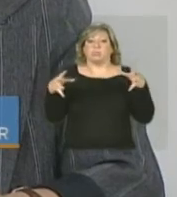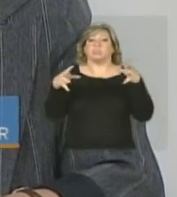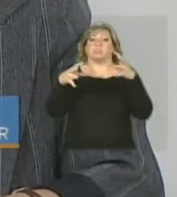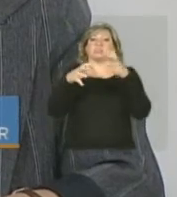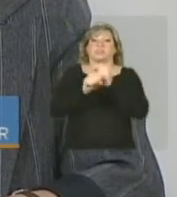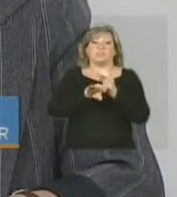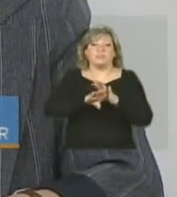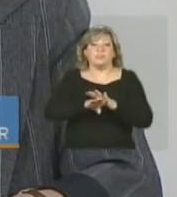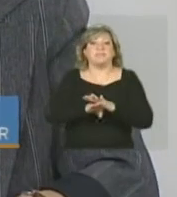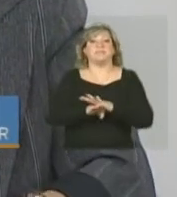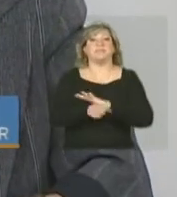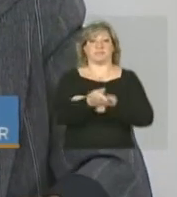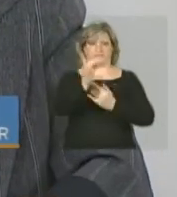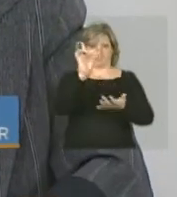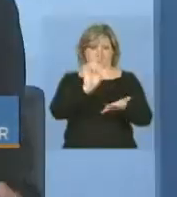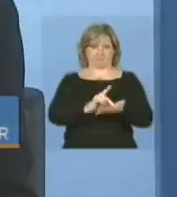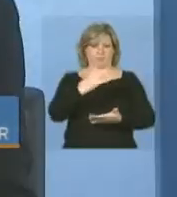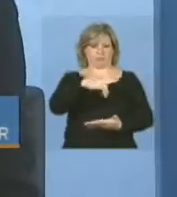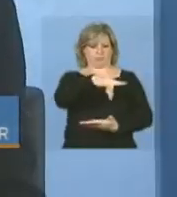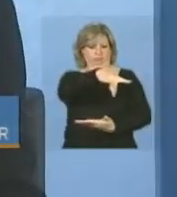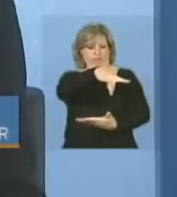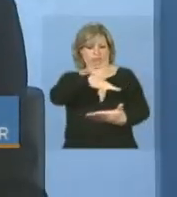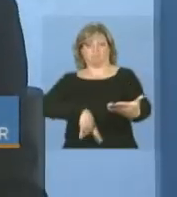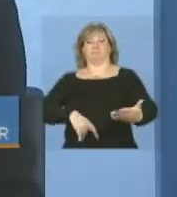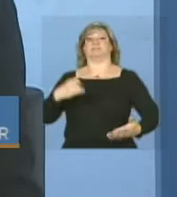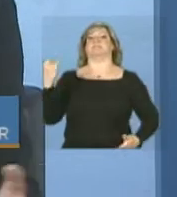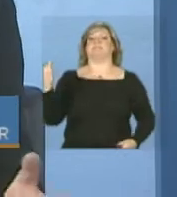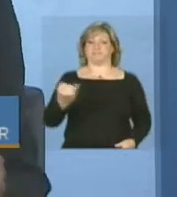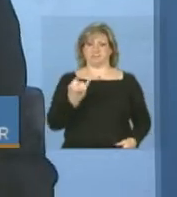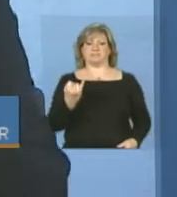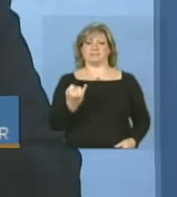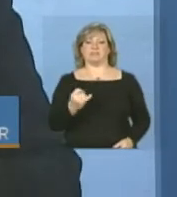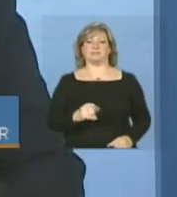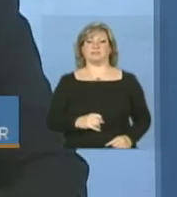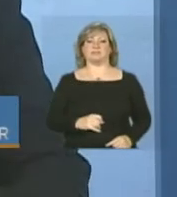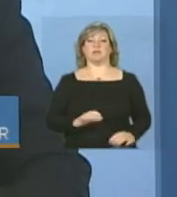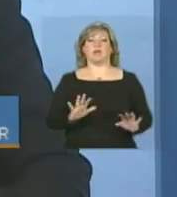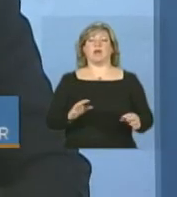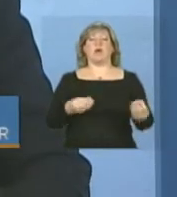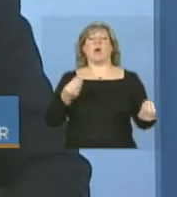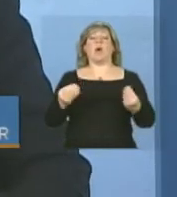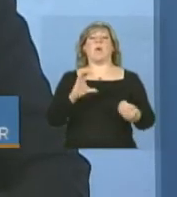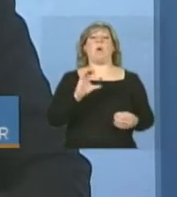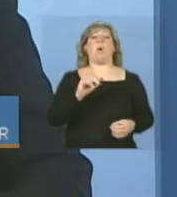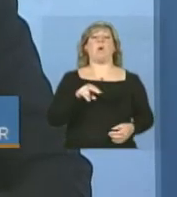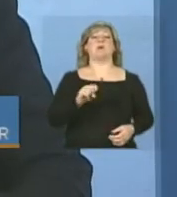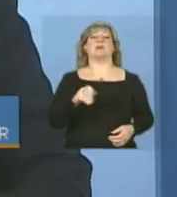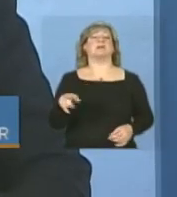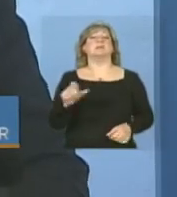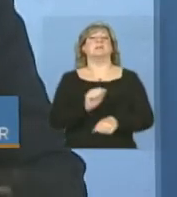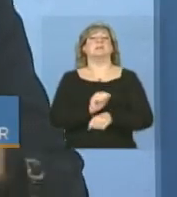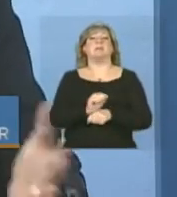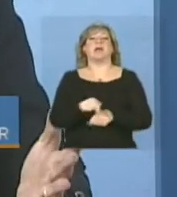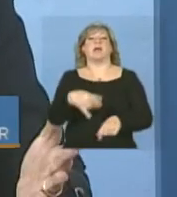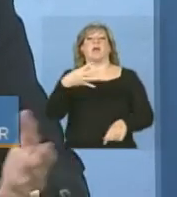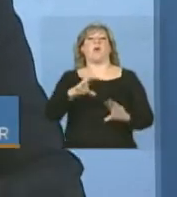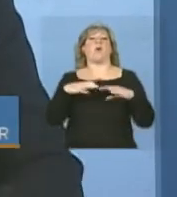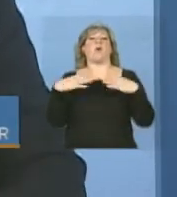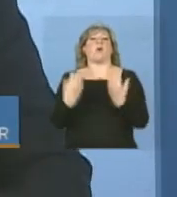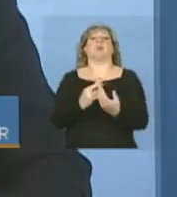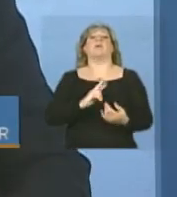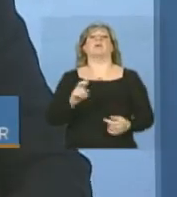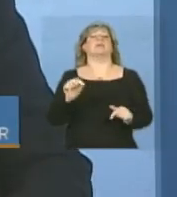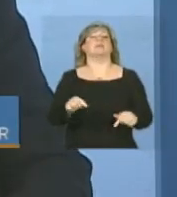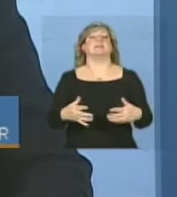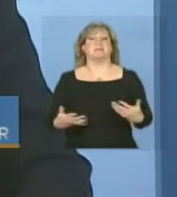se transformando realmente num grande documento. Qual que é a expectativa do CONCEA para essa quarta conferência, para o resultado